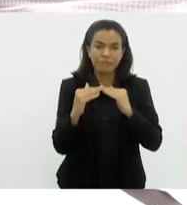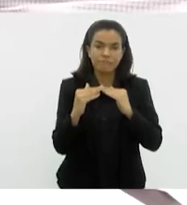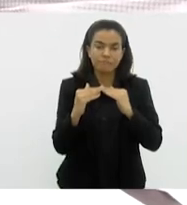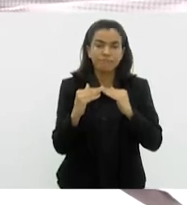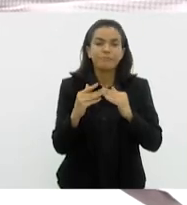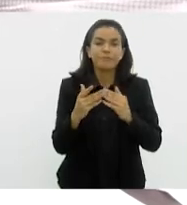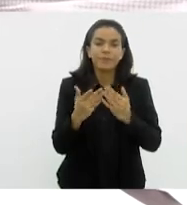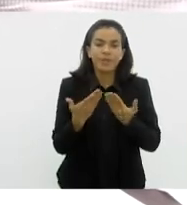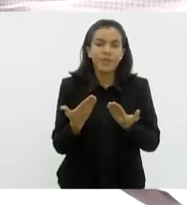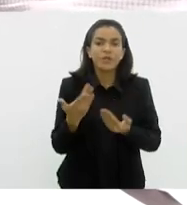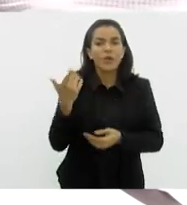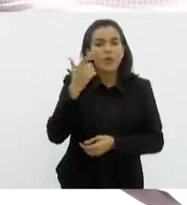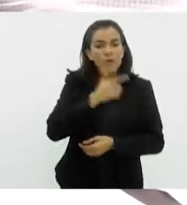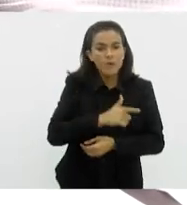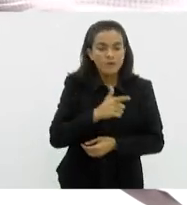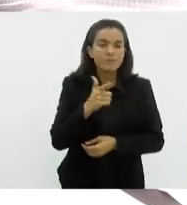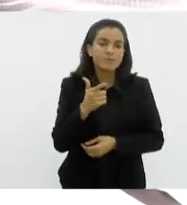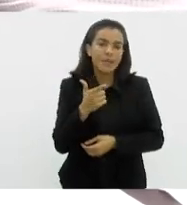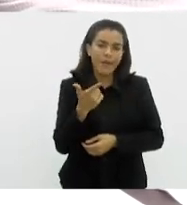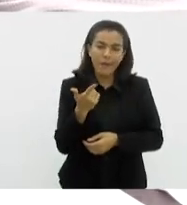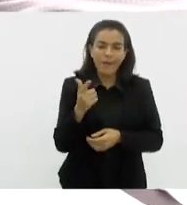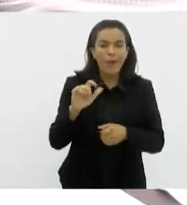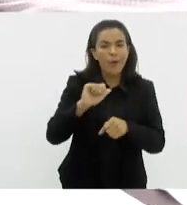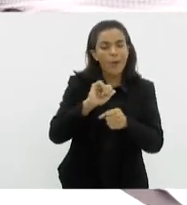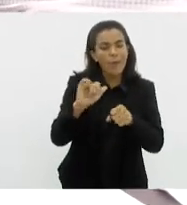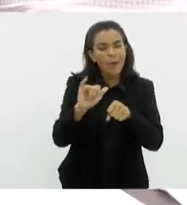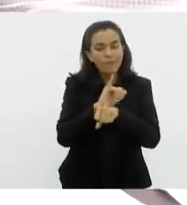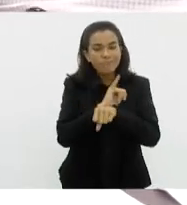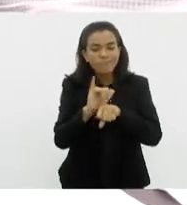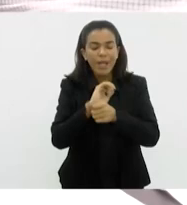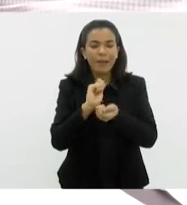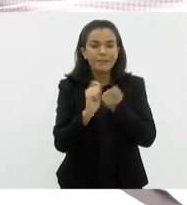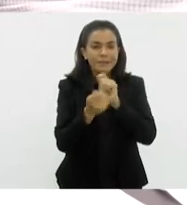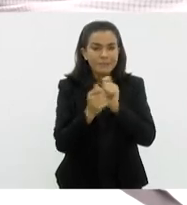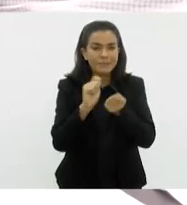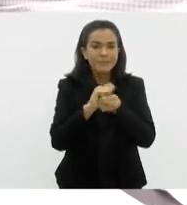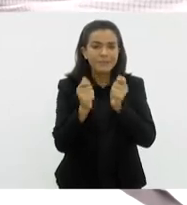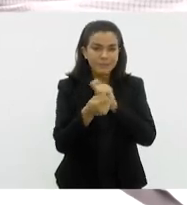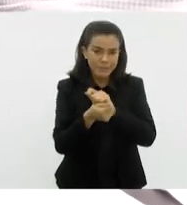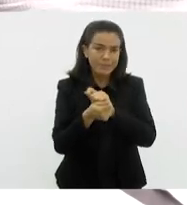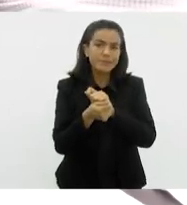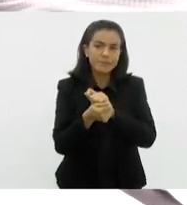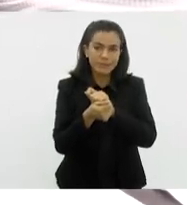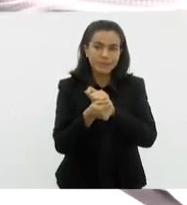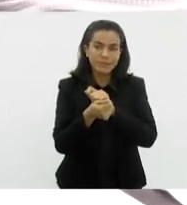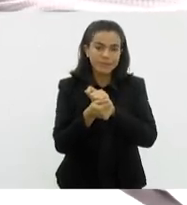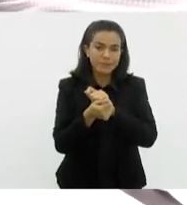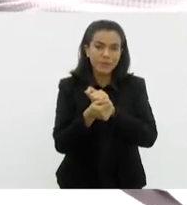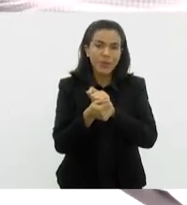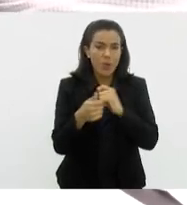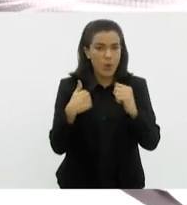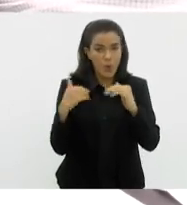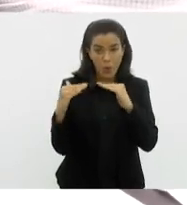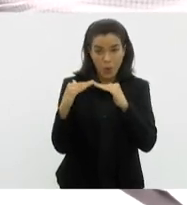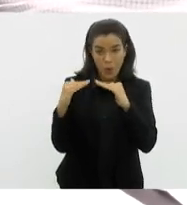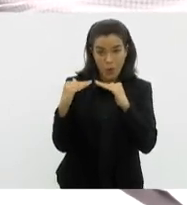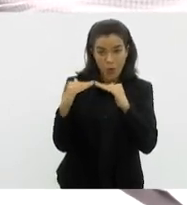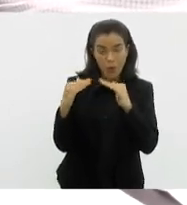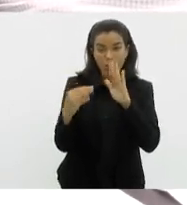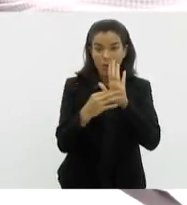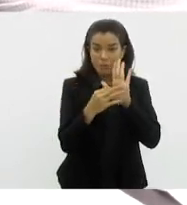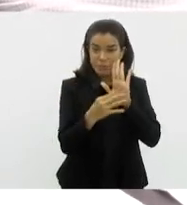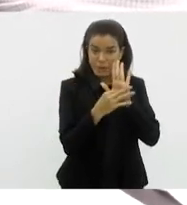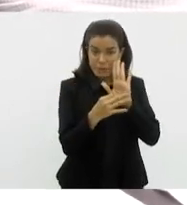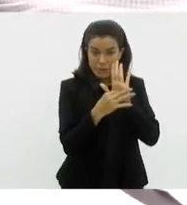para ver se ele consegue fazer alguma adaptação, em suma. Então, embora eu até concorde com o parecer